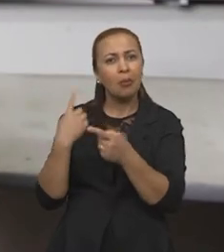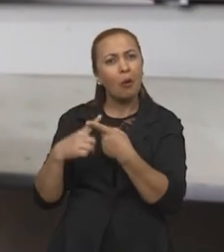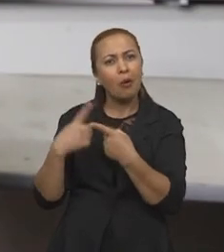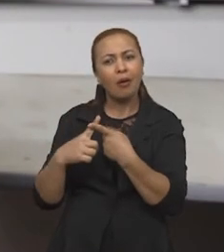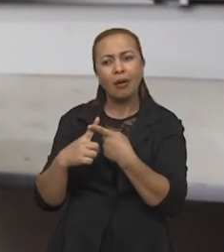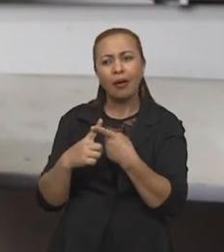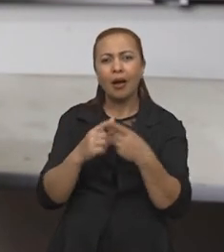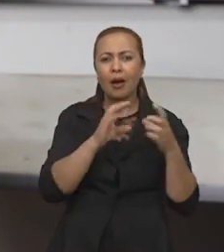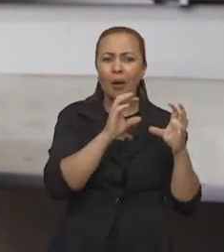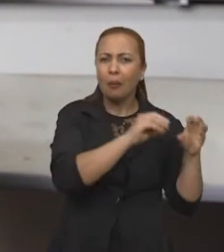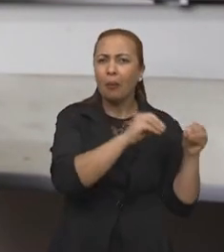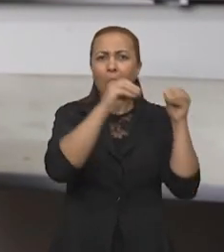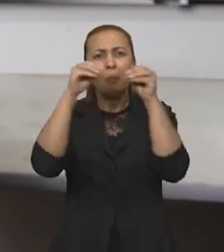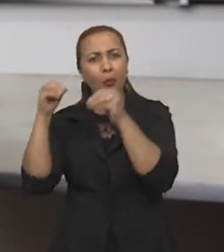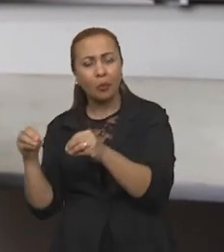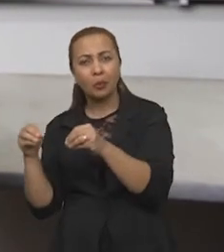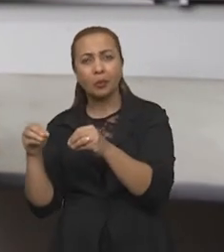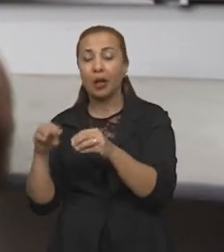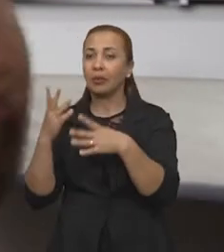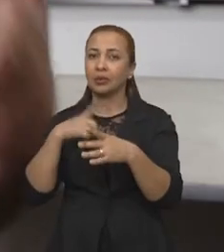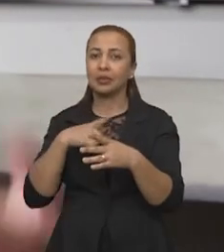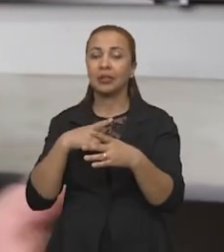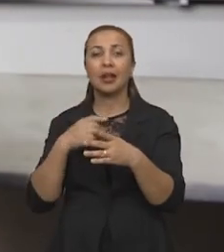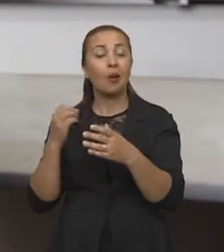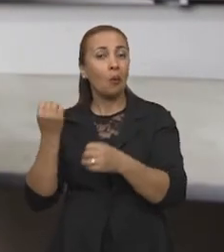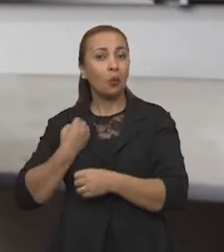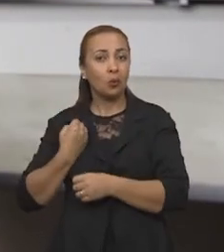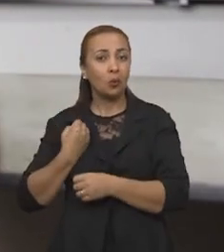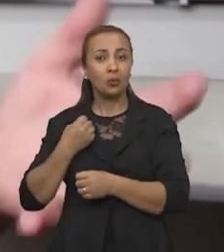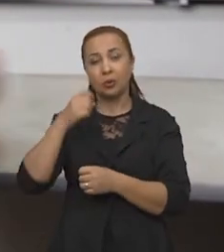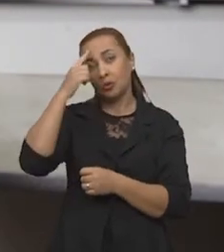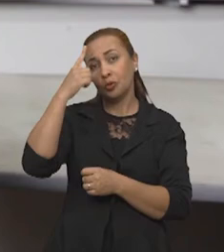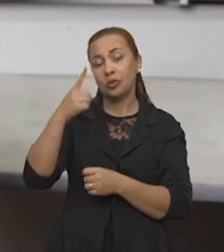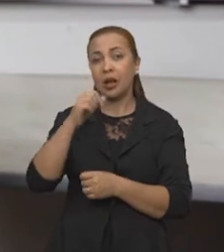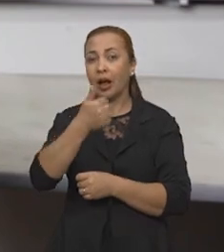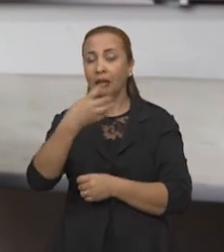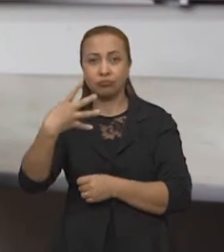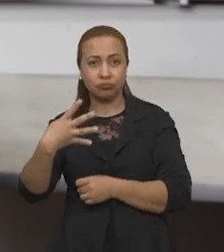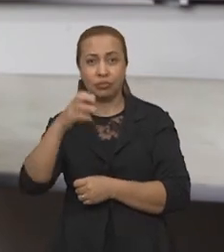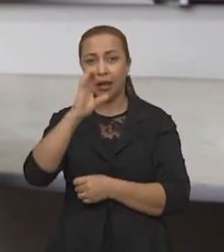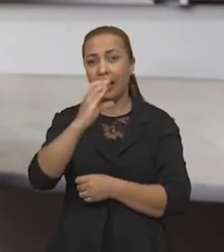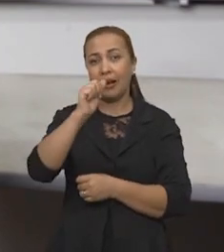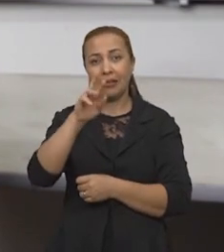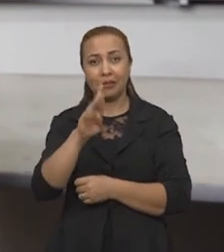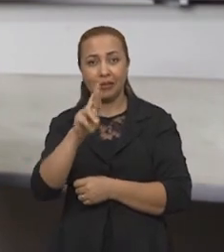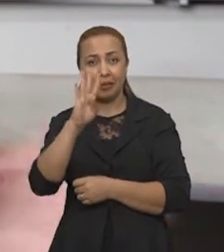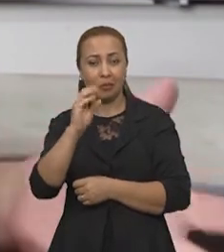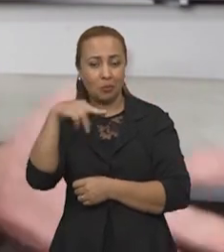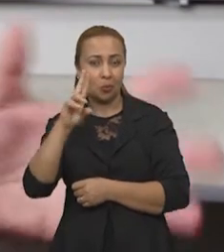chegaram naquela região, quando a gente conseguir obter pelo menos uma datação do carbono 14, que está bem pertinho, né, da gente conseguir isso